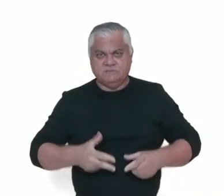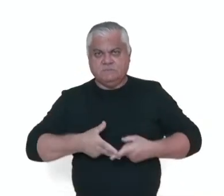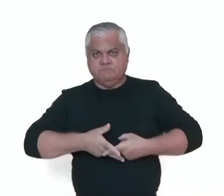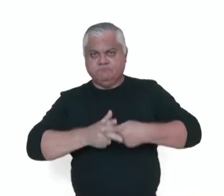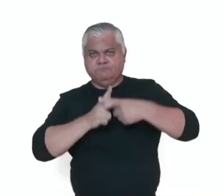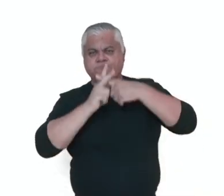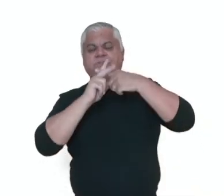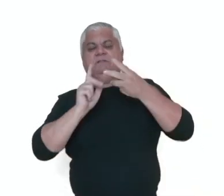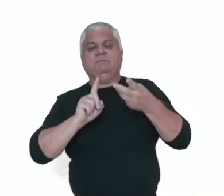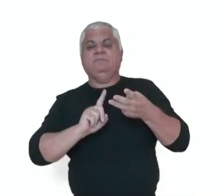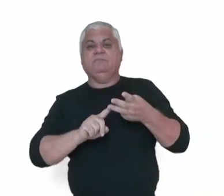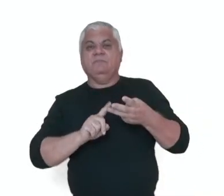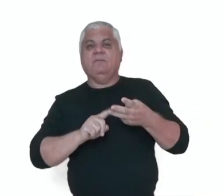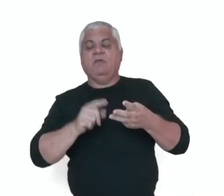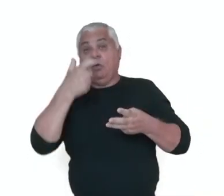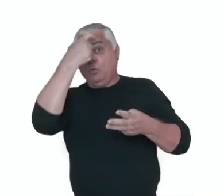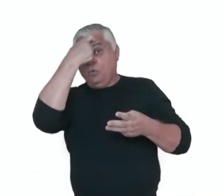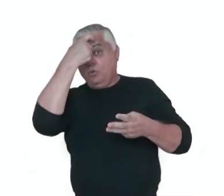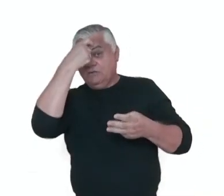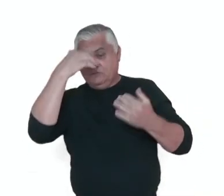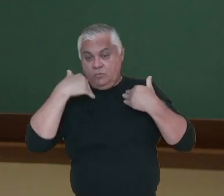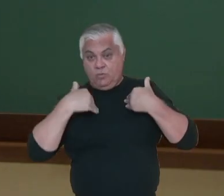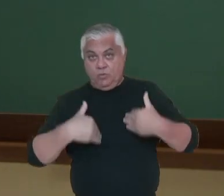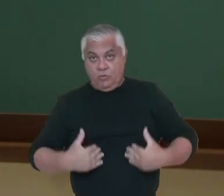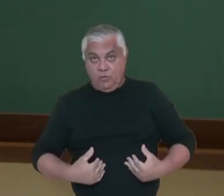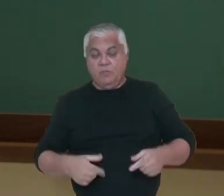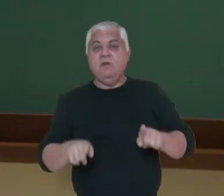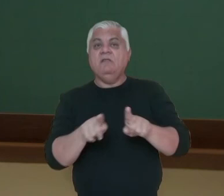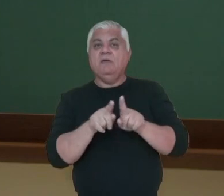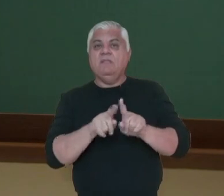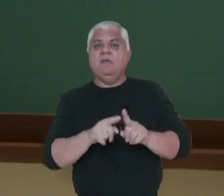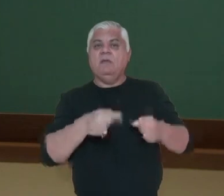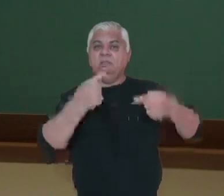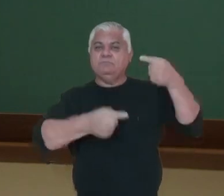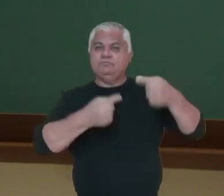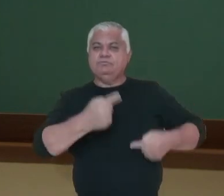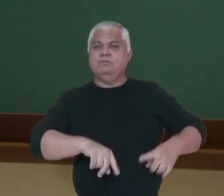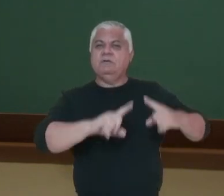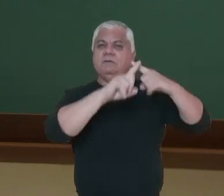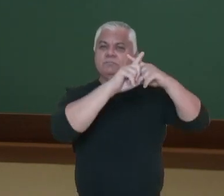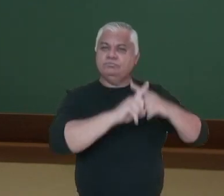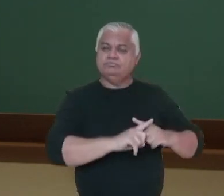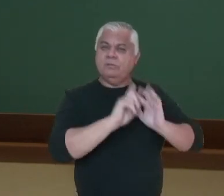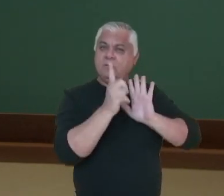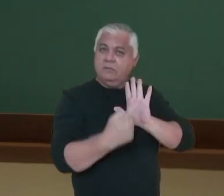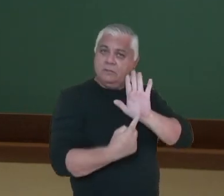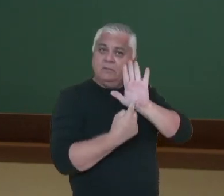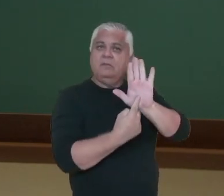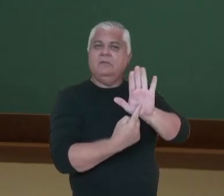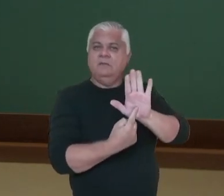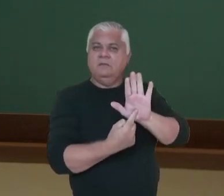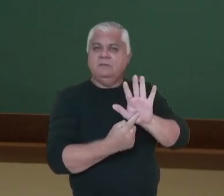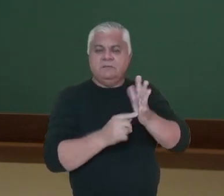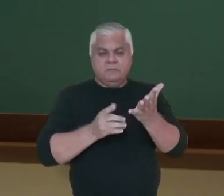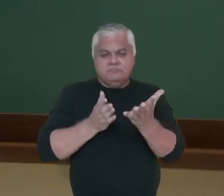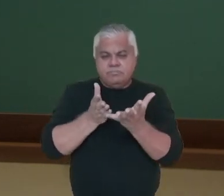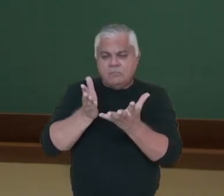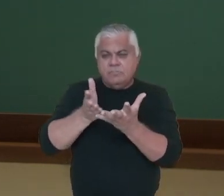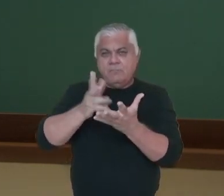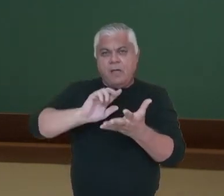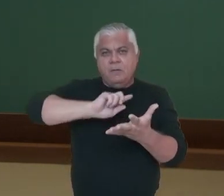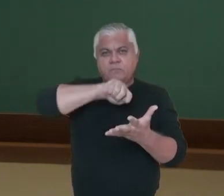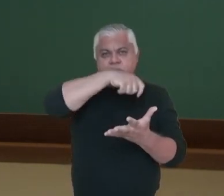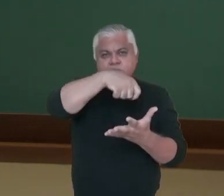físico, conscientização corporal, de competição e ginástica demonstrativa, né? Todas as classificações